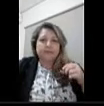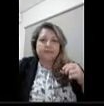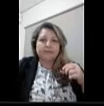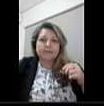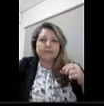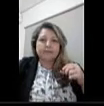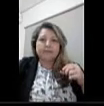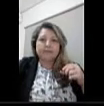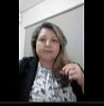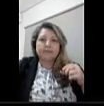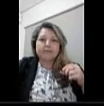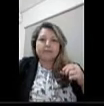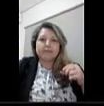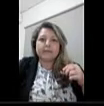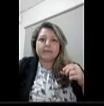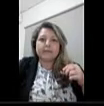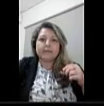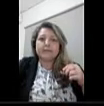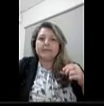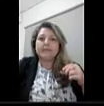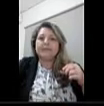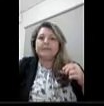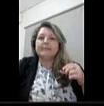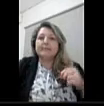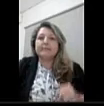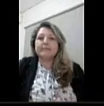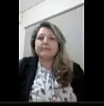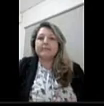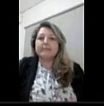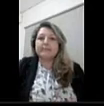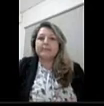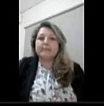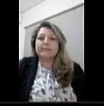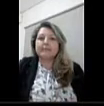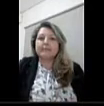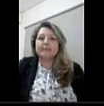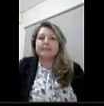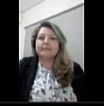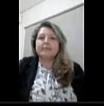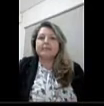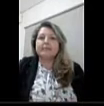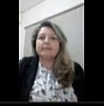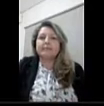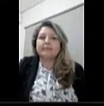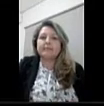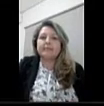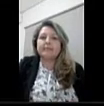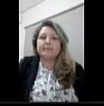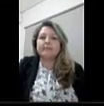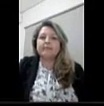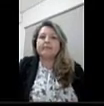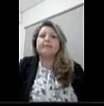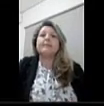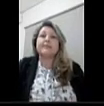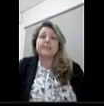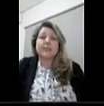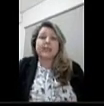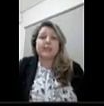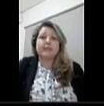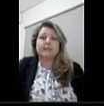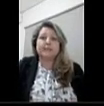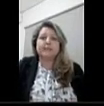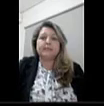Eu não ia falar, por exemplo, o OR, por exemplo, teoricamente, pode ser utilizado muito em aulas de geografia, de história.